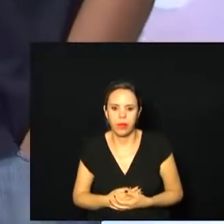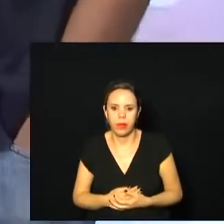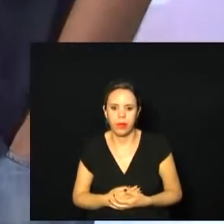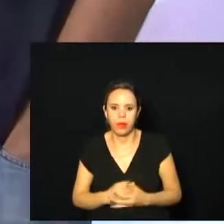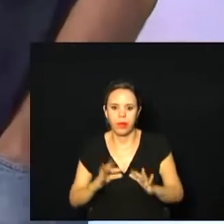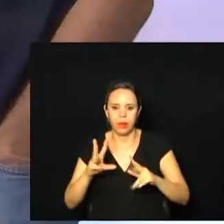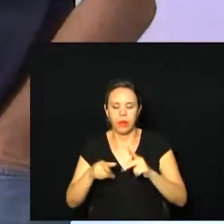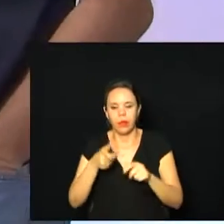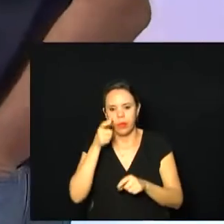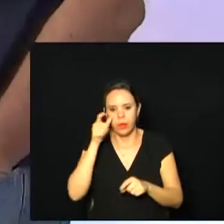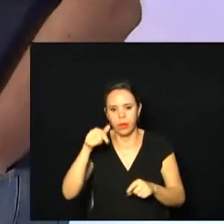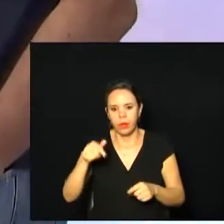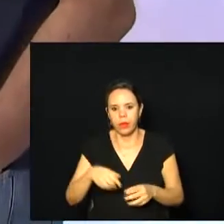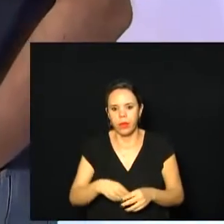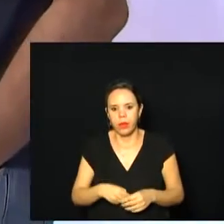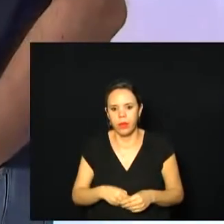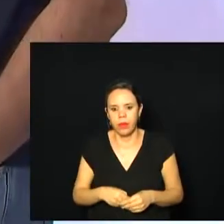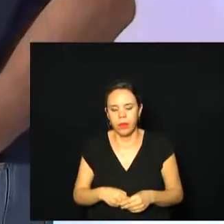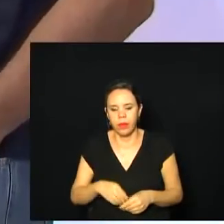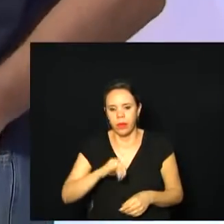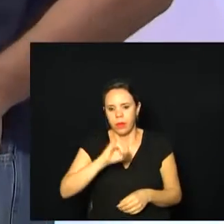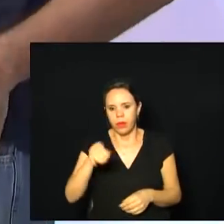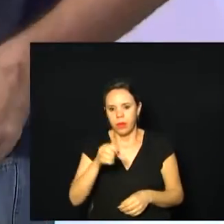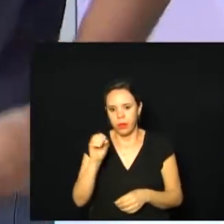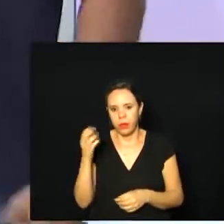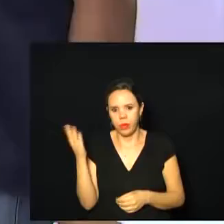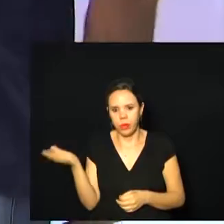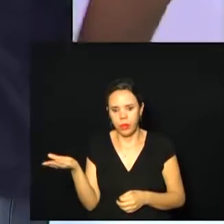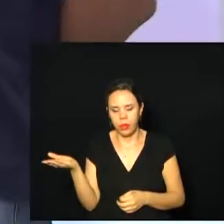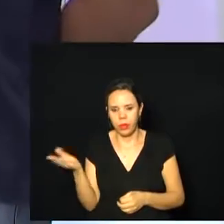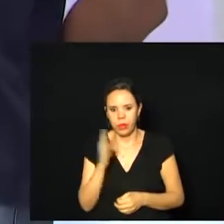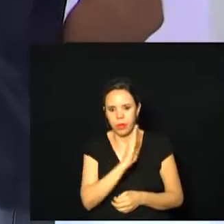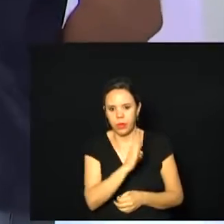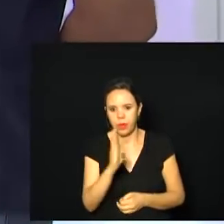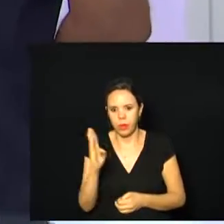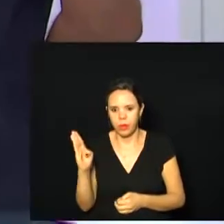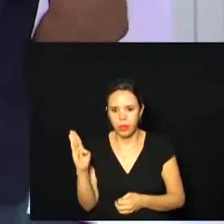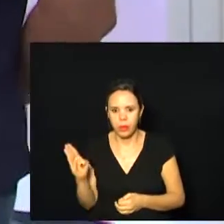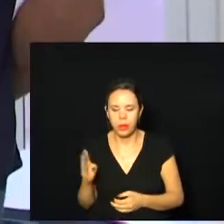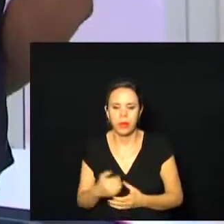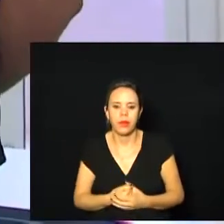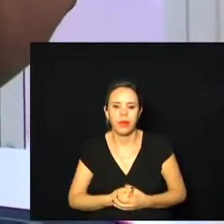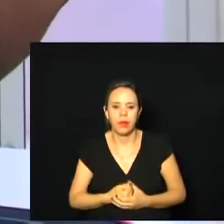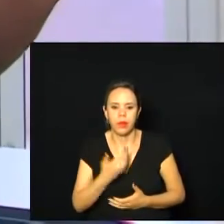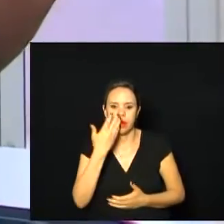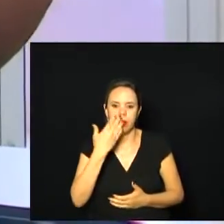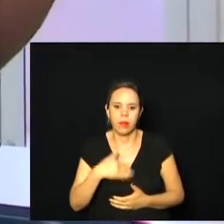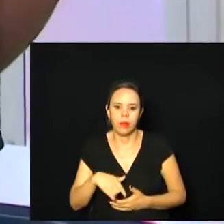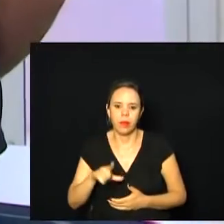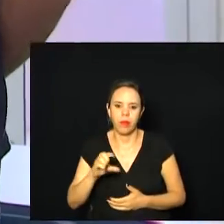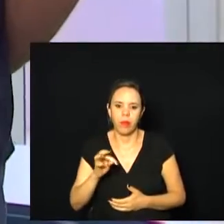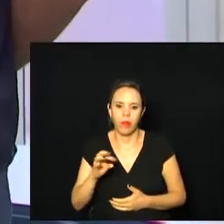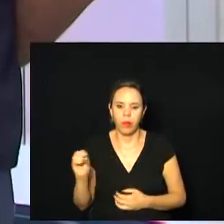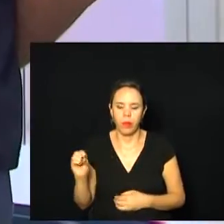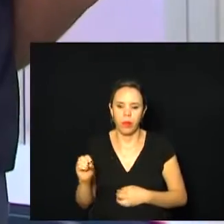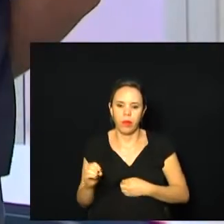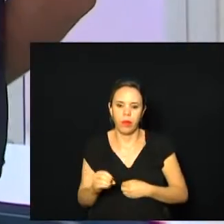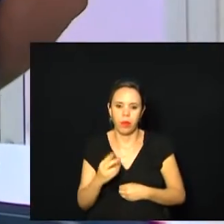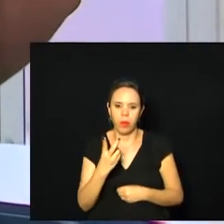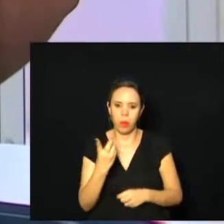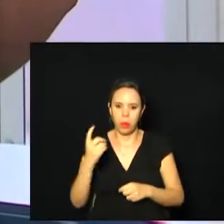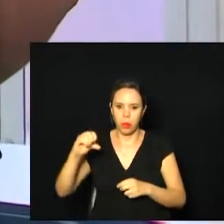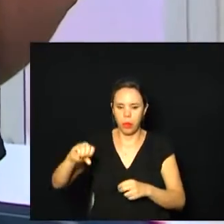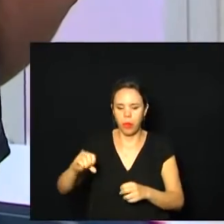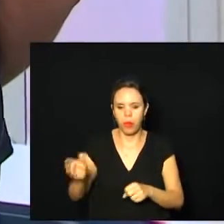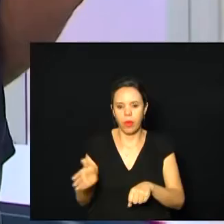a todos que estão nos assistindo. João Henrique, eu sou bibliotecário aqui na Biblioteca Infantil Monteiro Lobato, desde